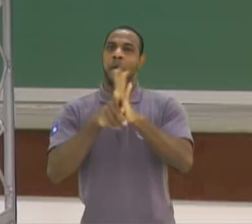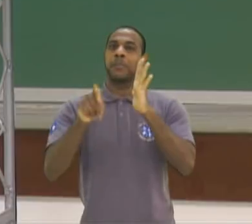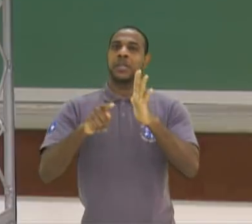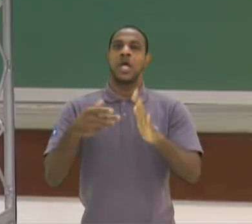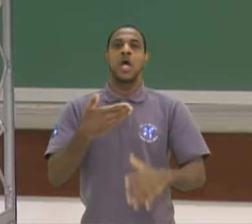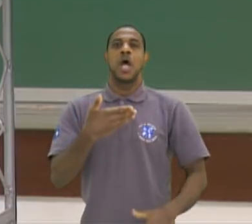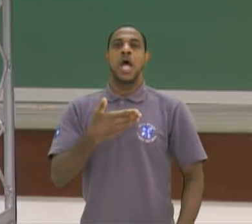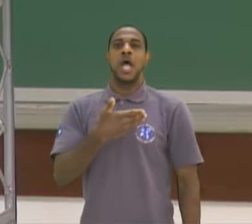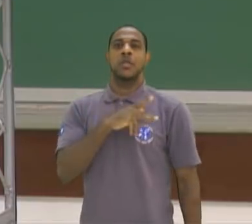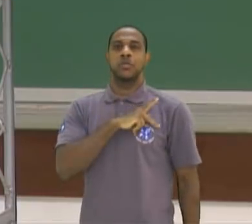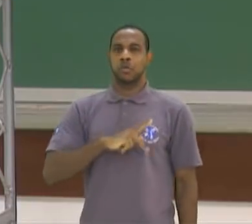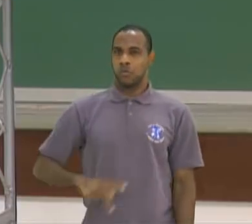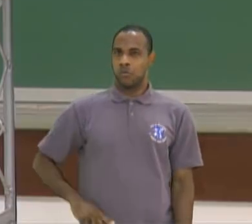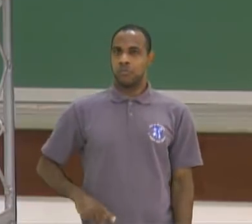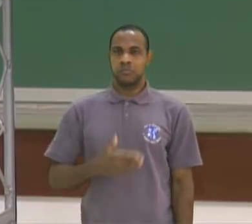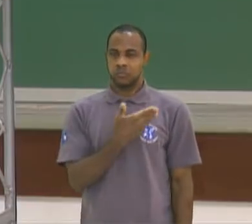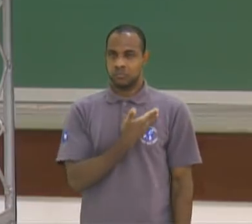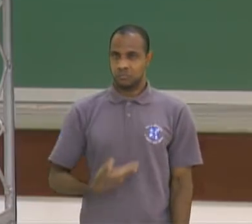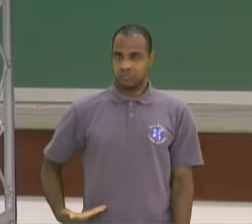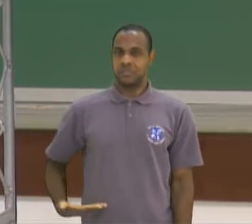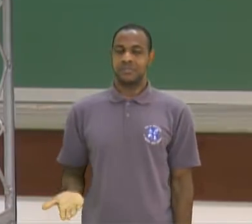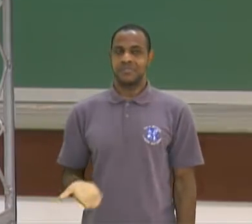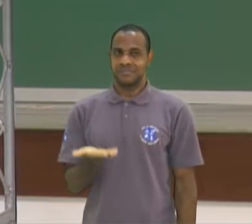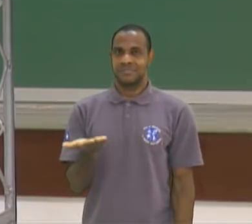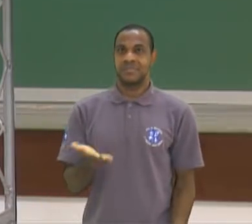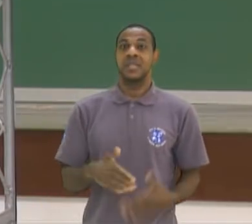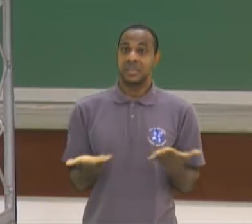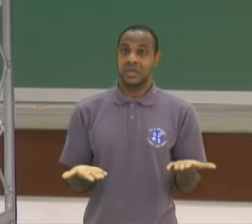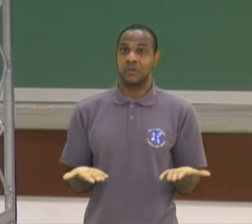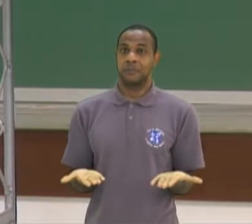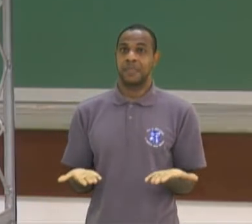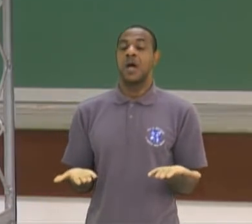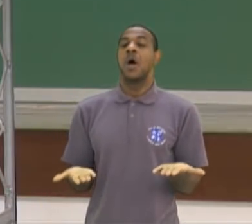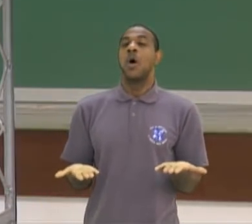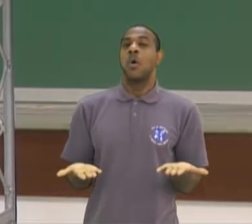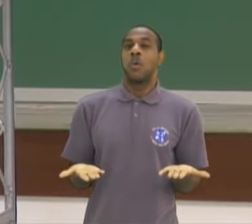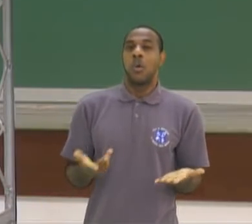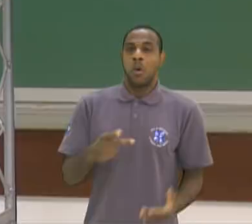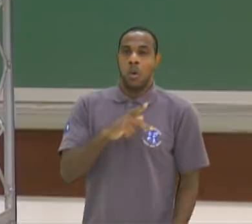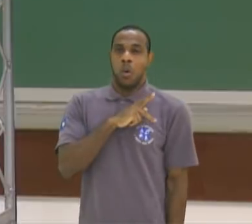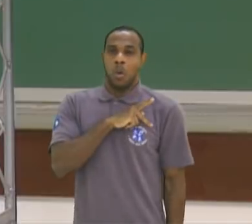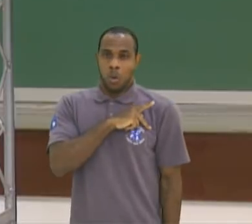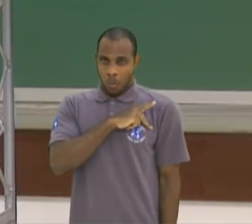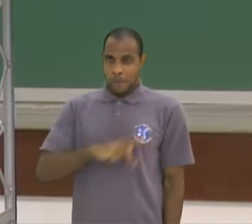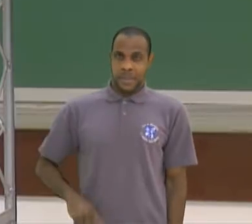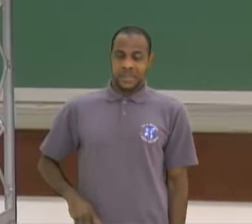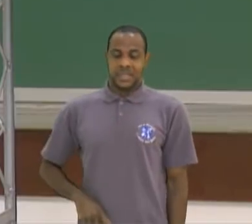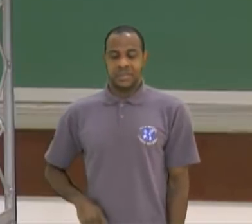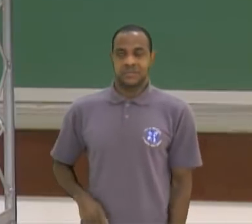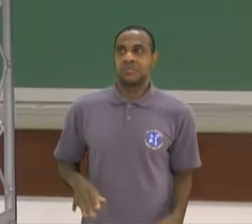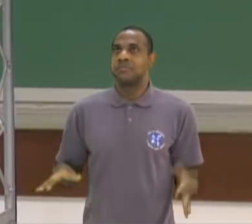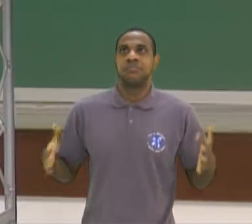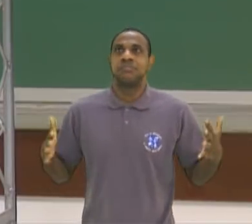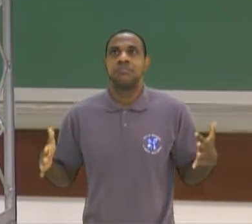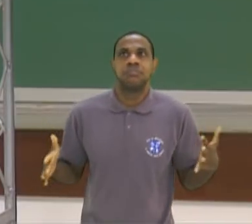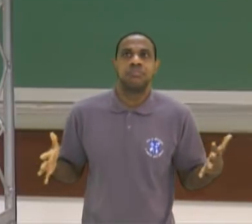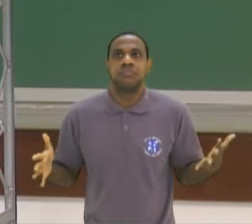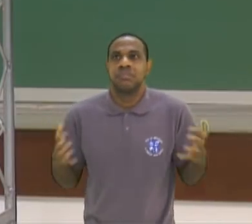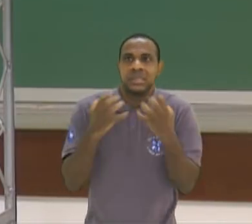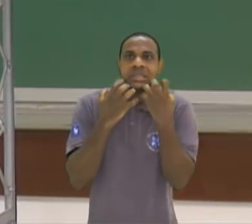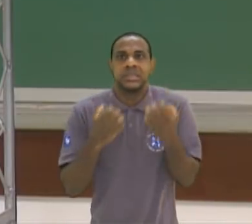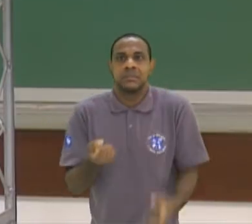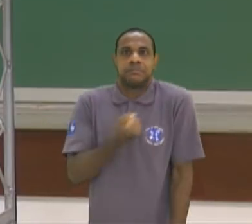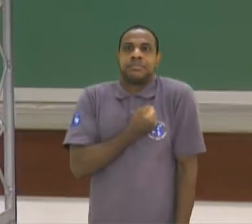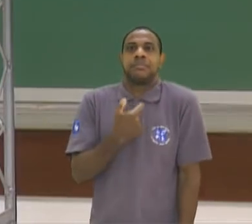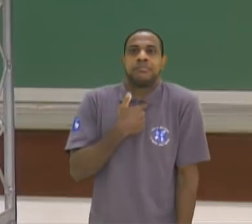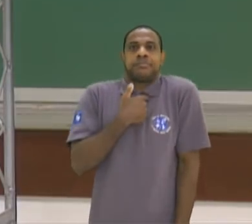Chile, e, na ação, o presidente cometeu suicídio. Lê a notícia inteira. Lembra disso?